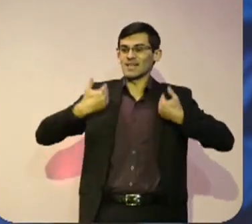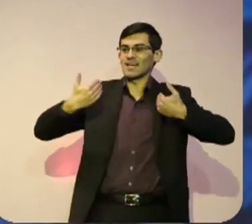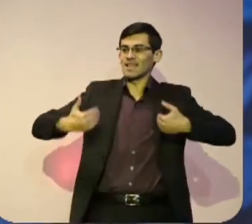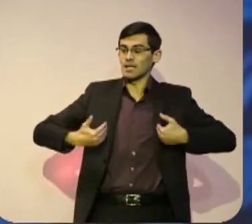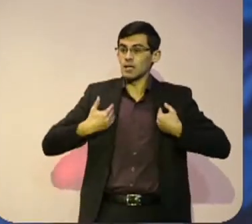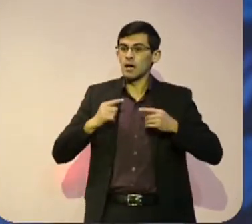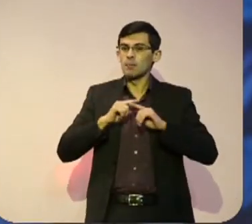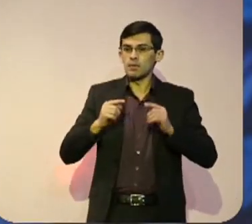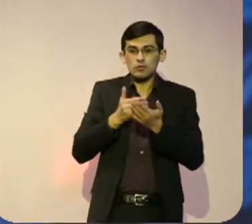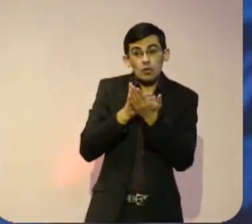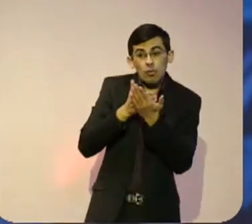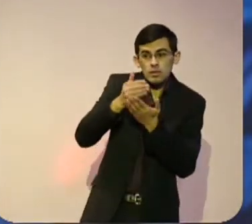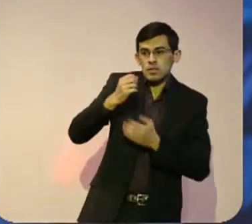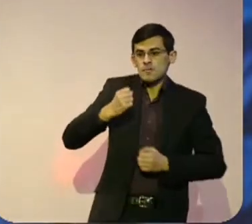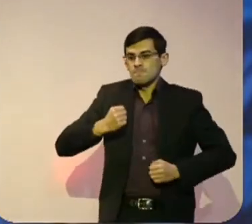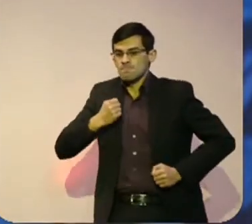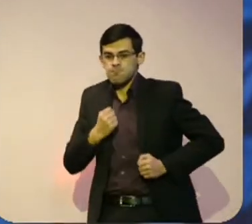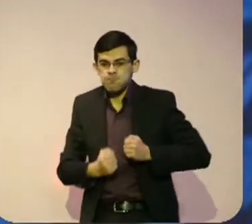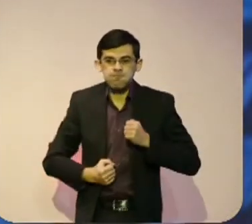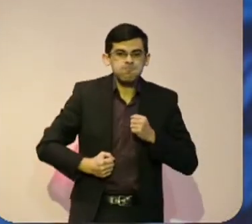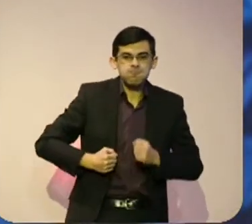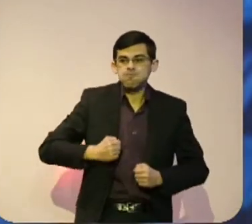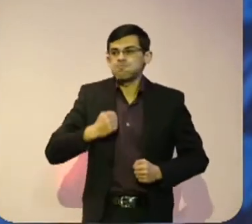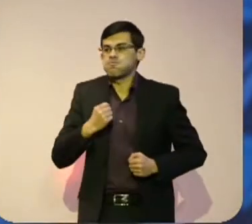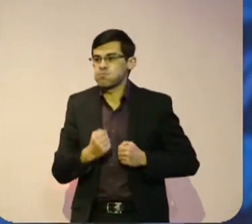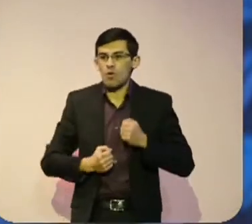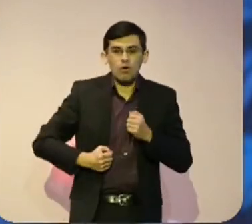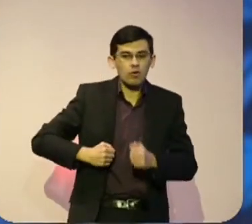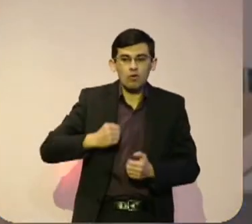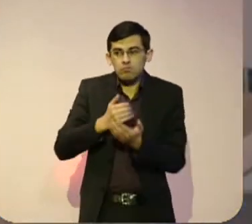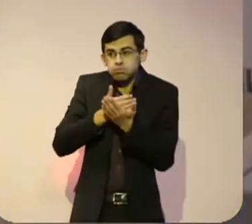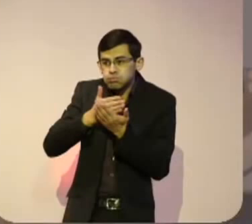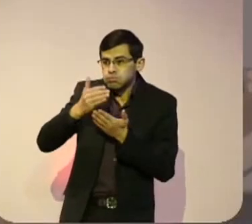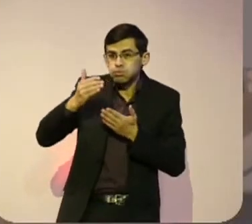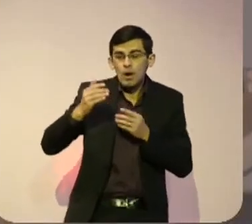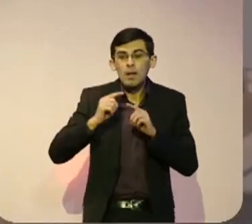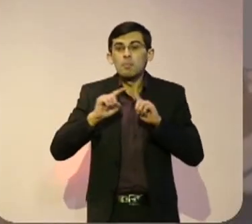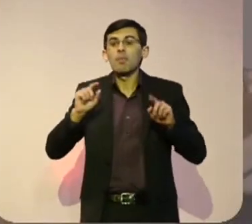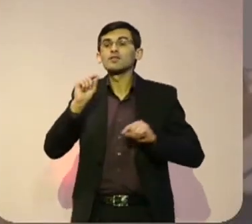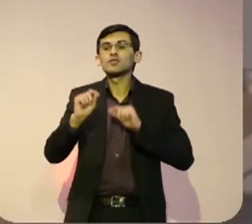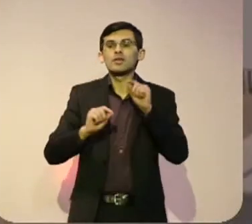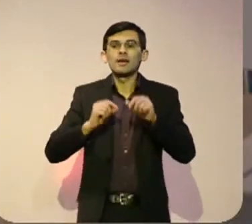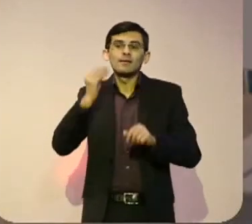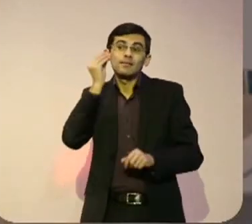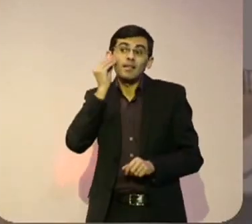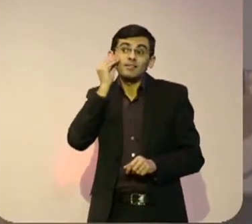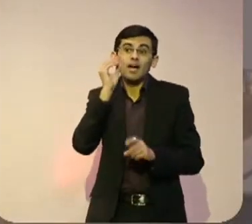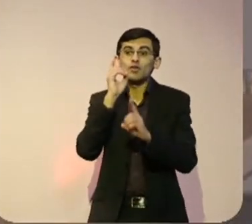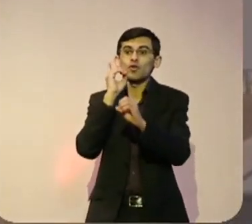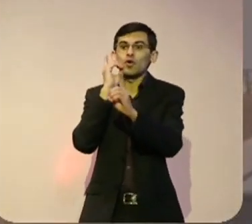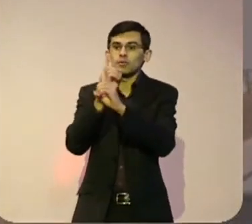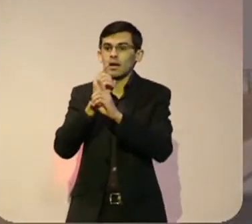alegria. E aí a gente começa a prova. Começa a prova e a gente começa a tentar